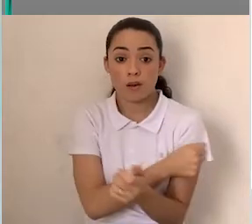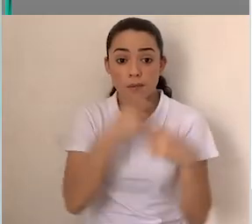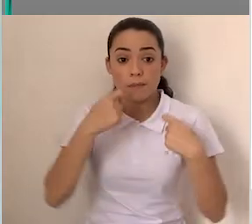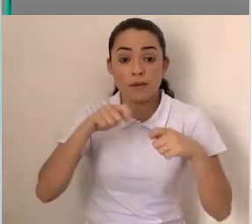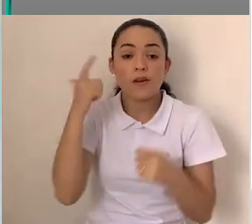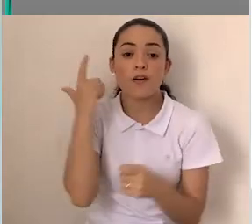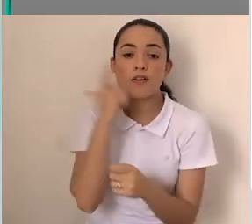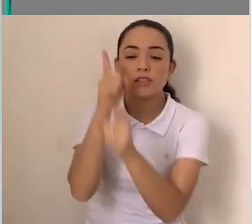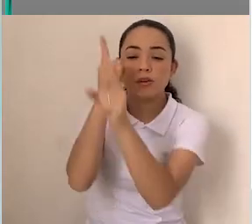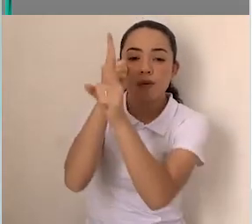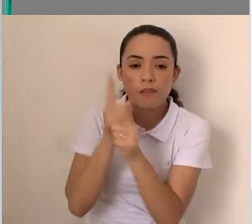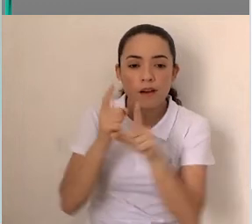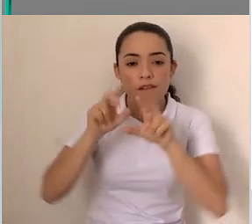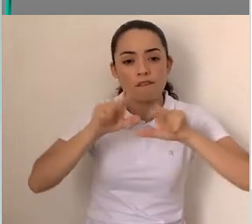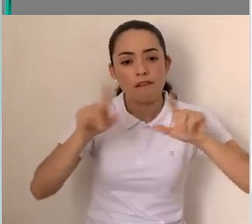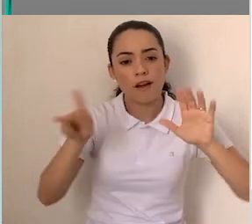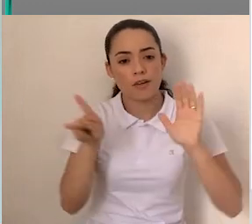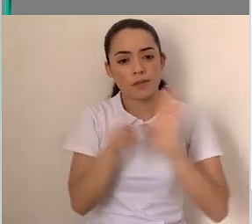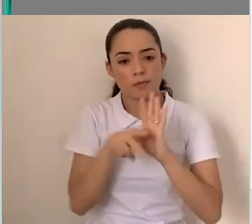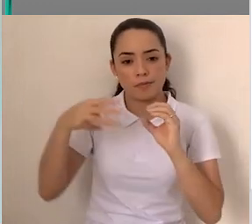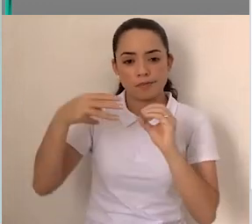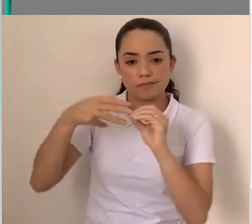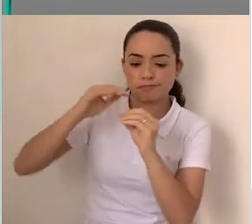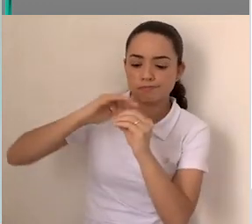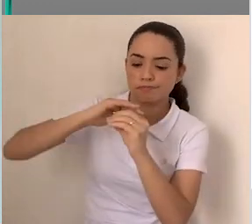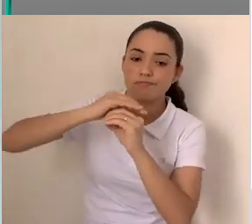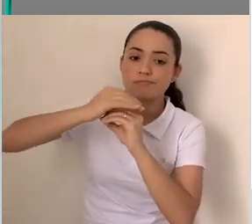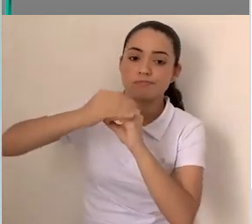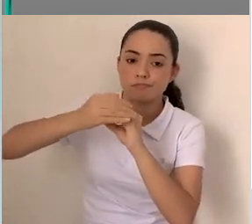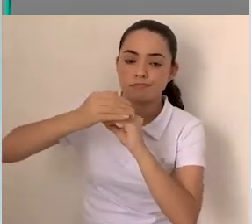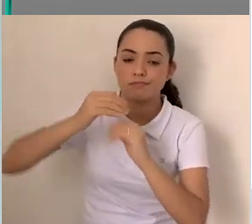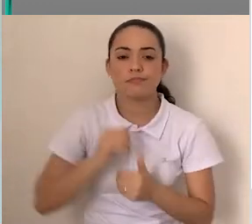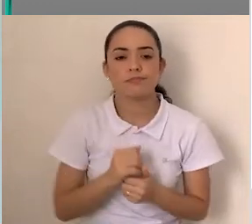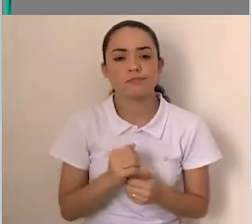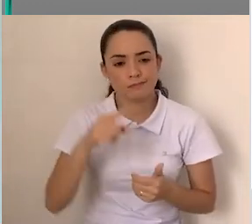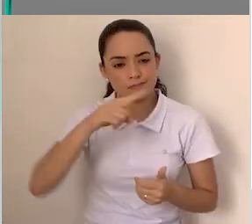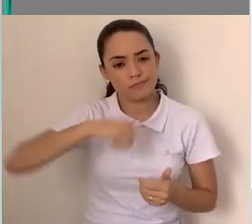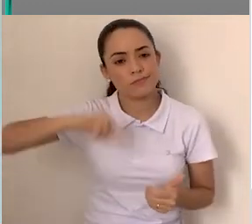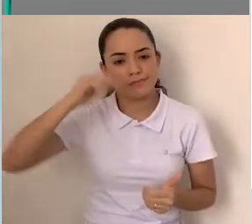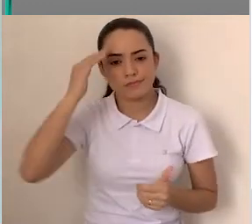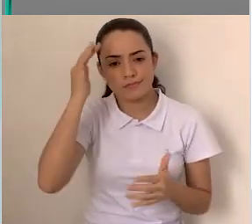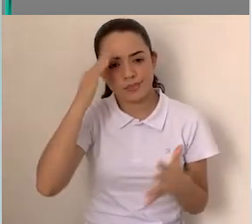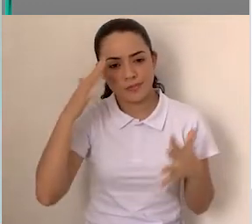O aluno deverá ter condições de reconhecer os componentes da matriz extracelular.